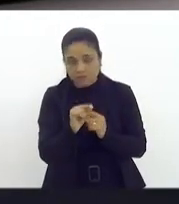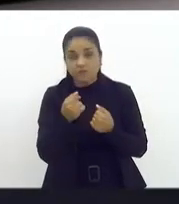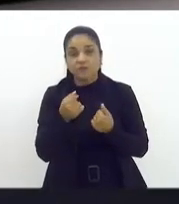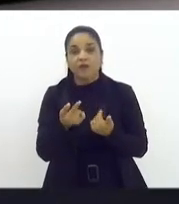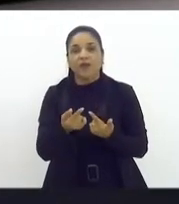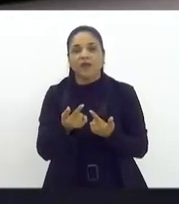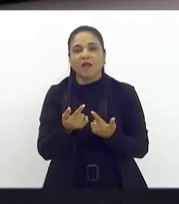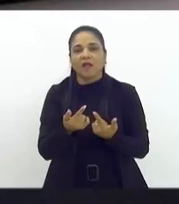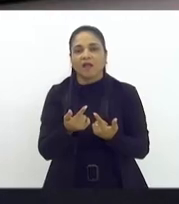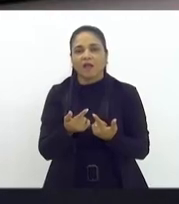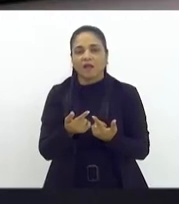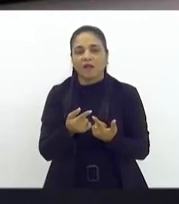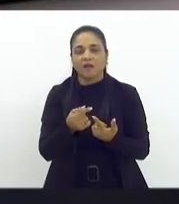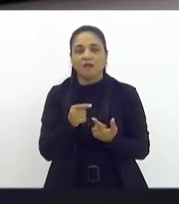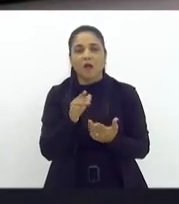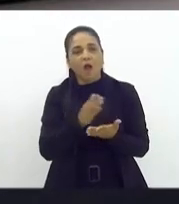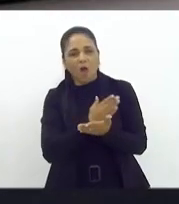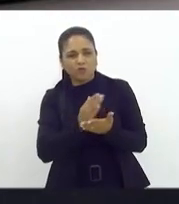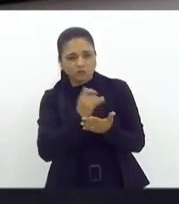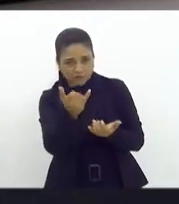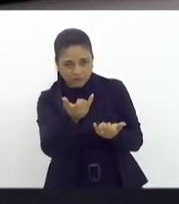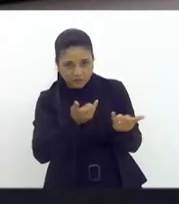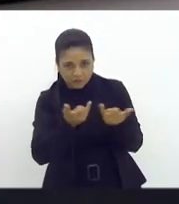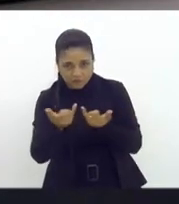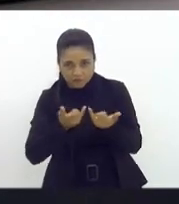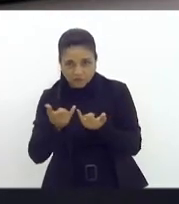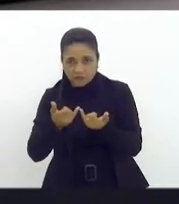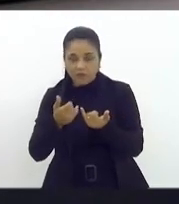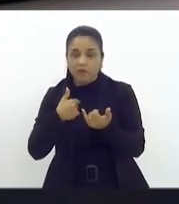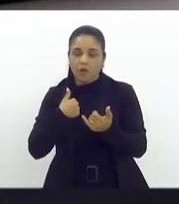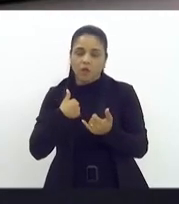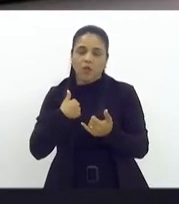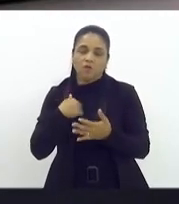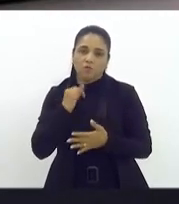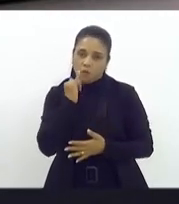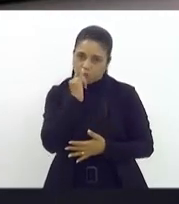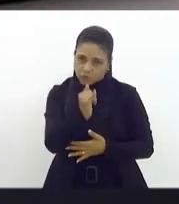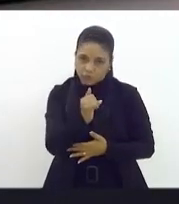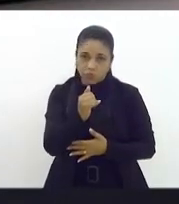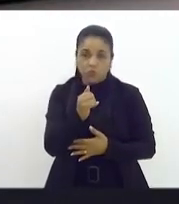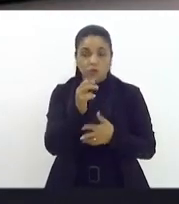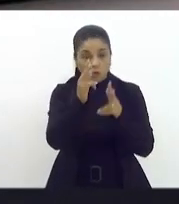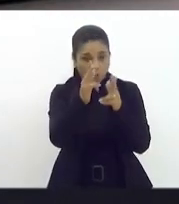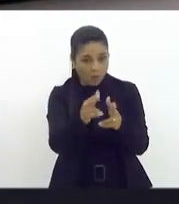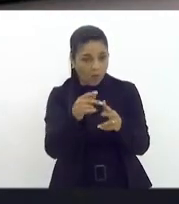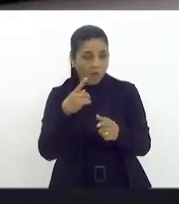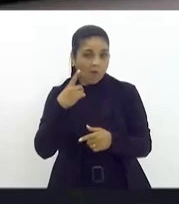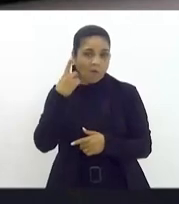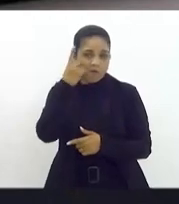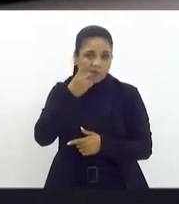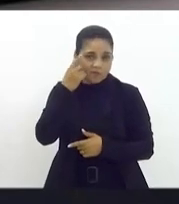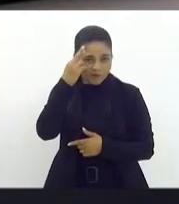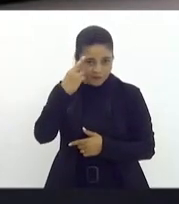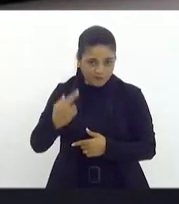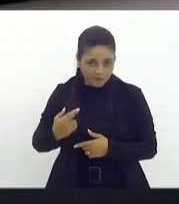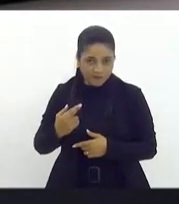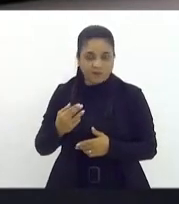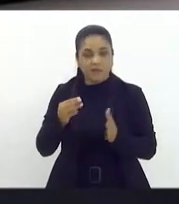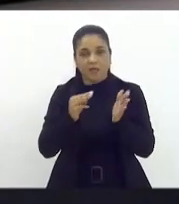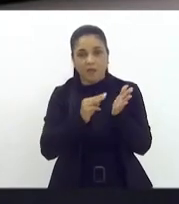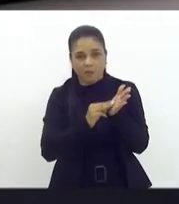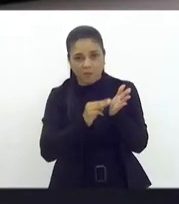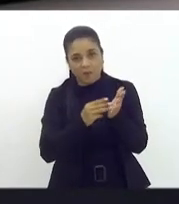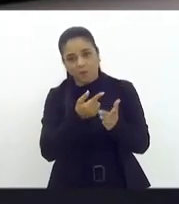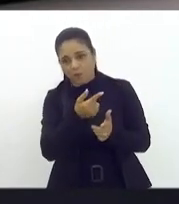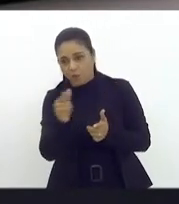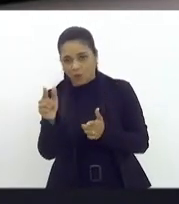como muito disse alguns de vocês eu vou fazer minhas palavras da deputada Verônica mas outros membros dessa CPI também